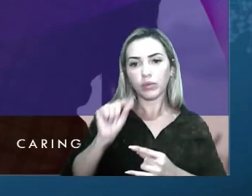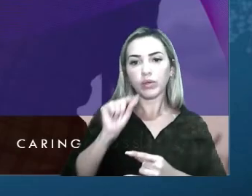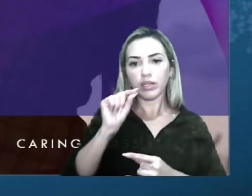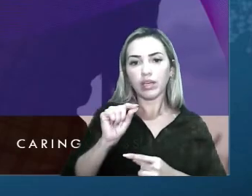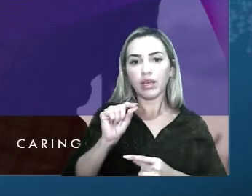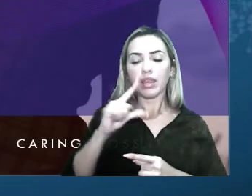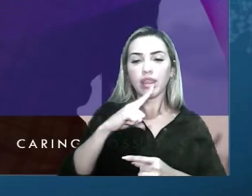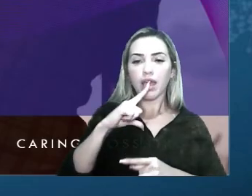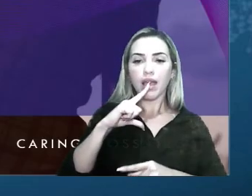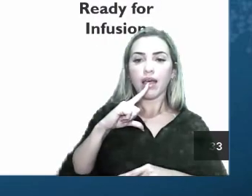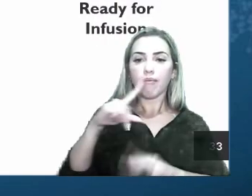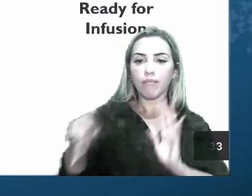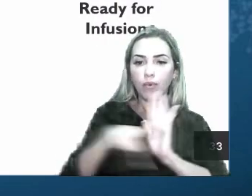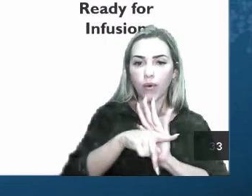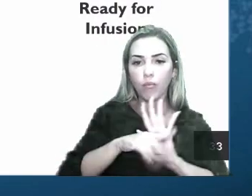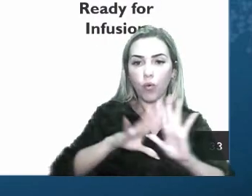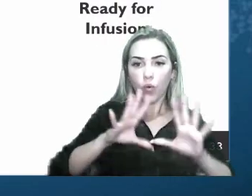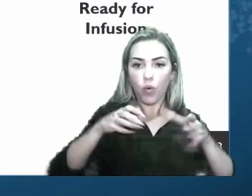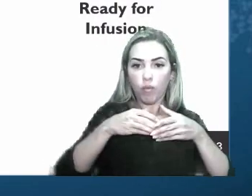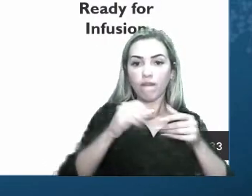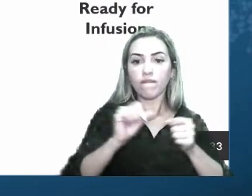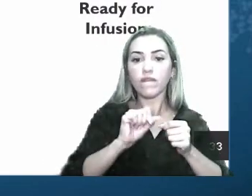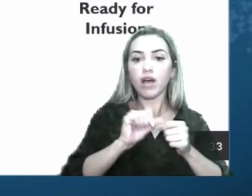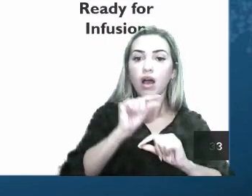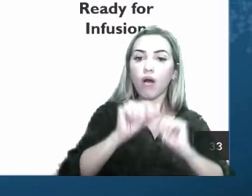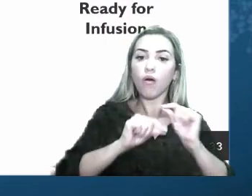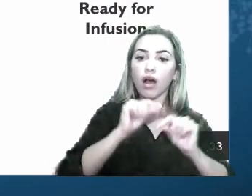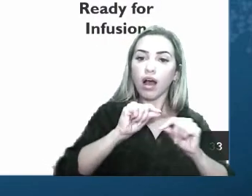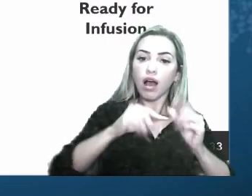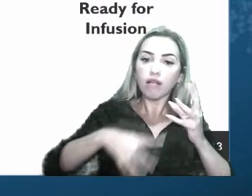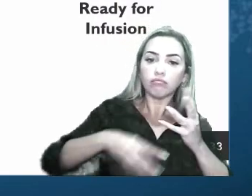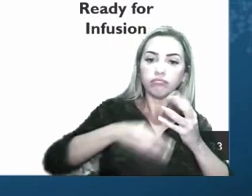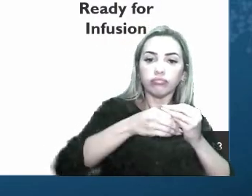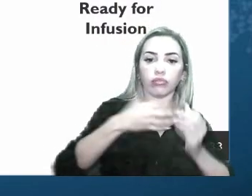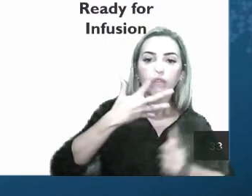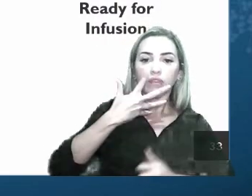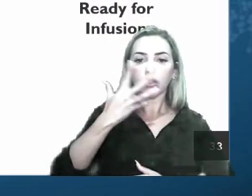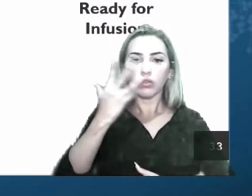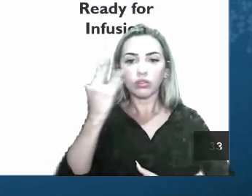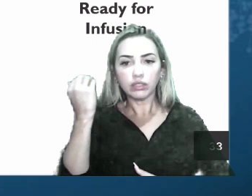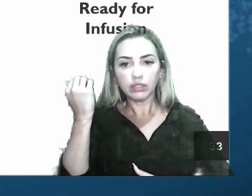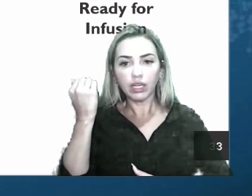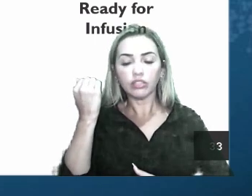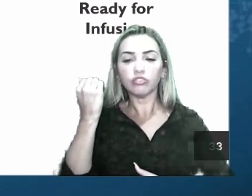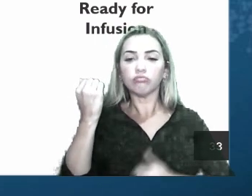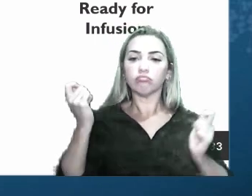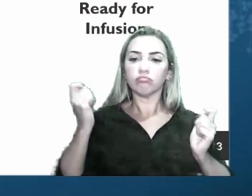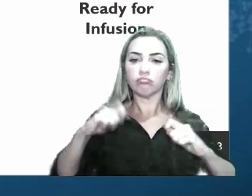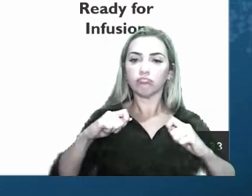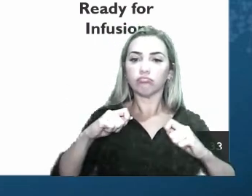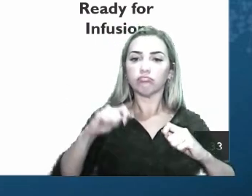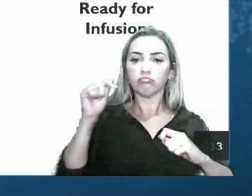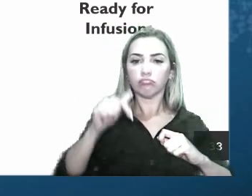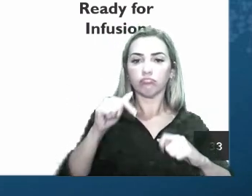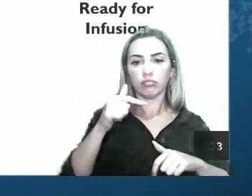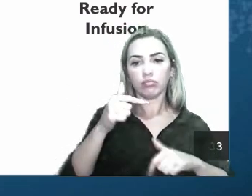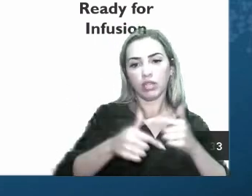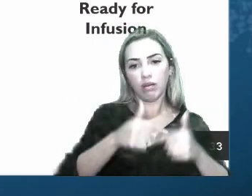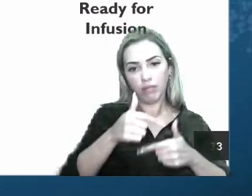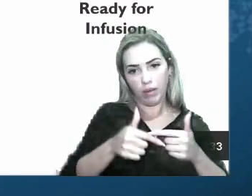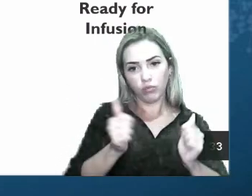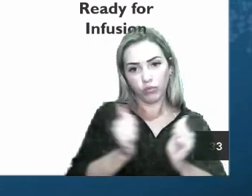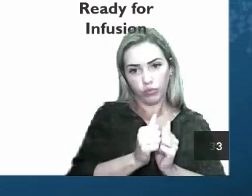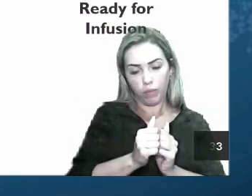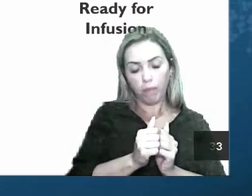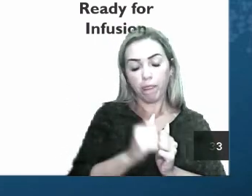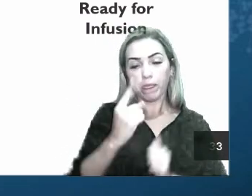o que a nossa companhia faz adiciona velocidade e eficiência a esse produto.